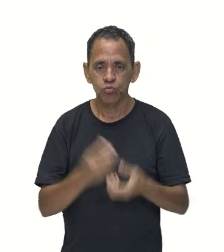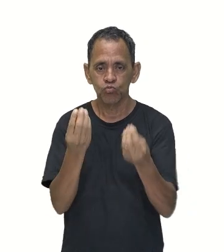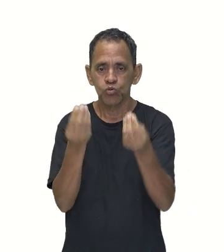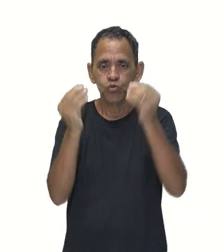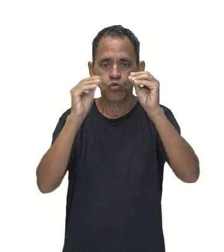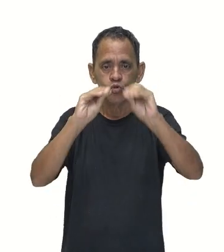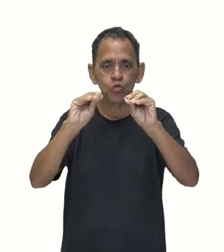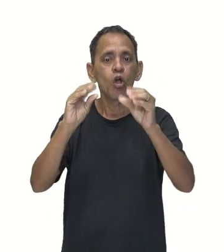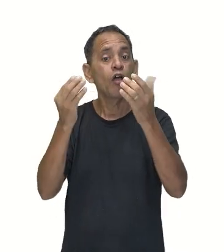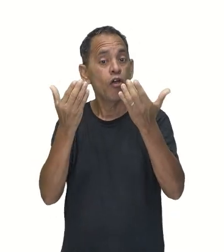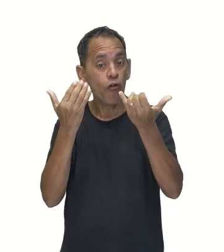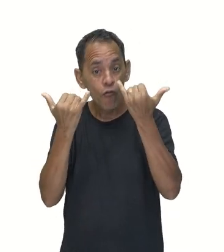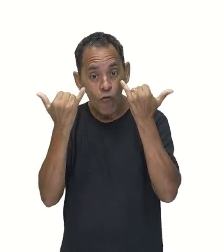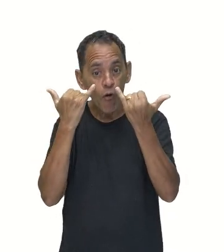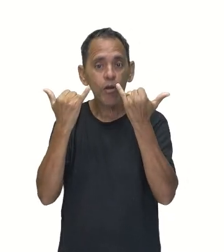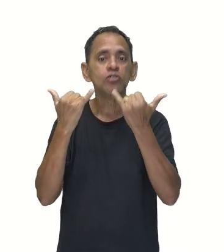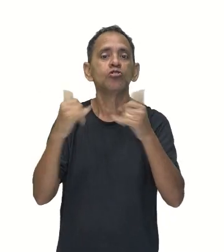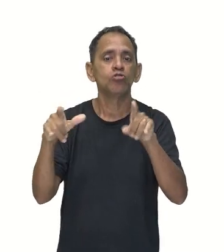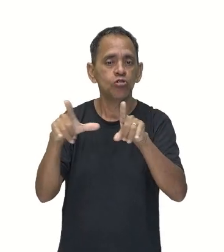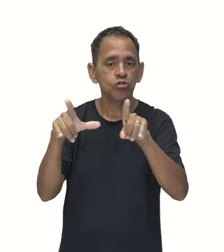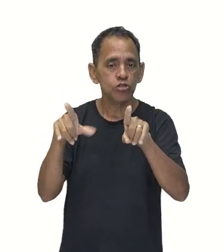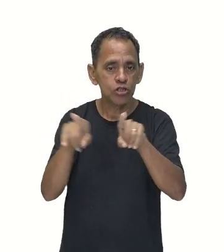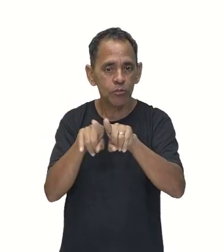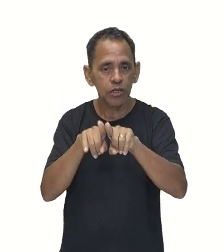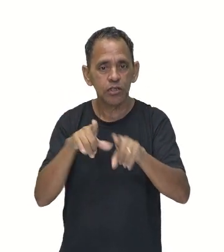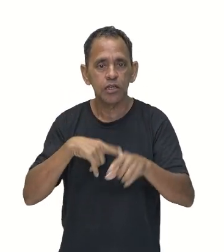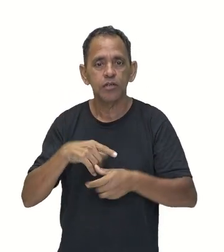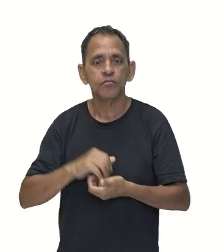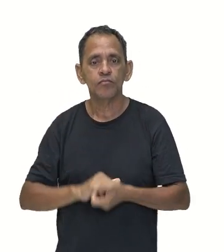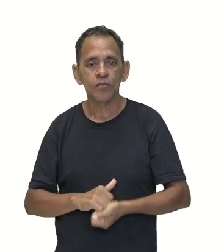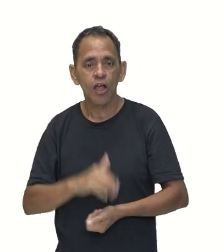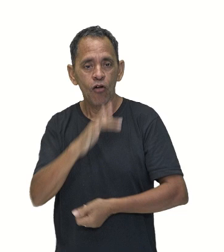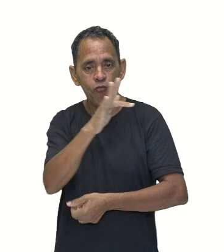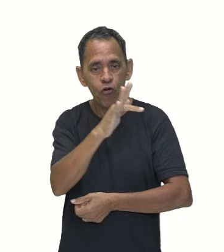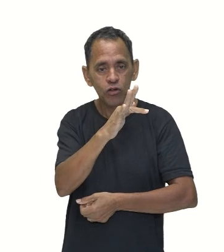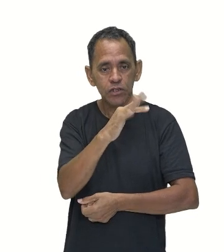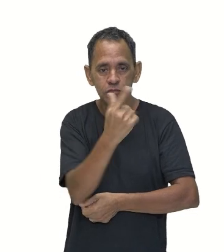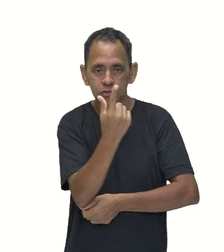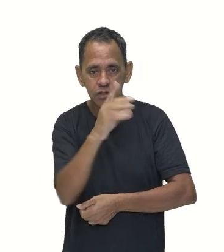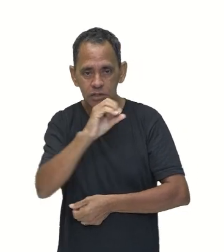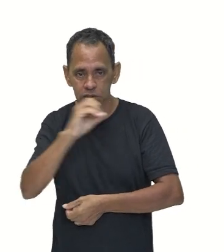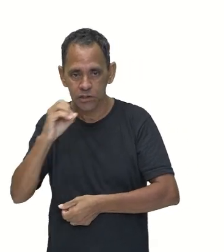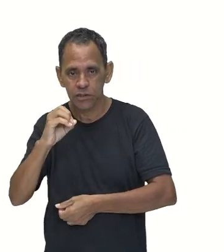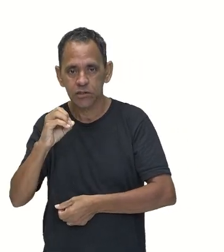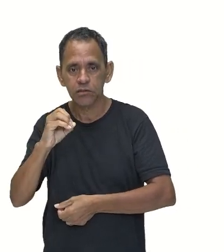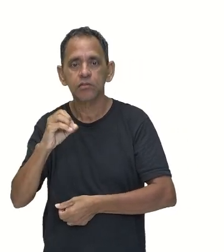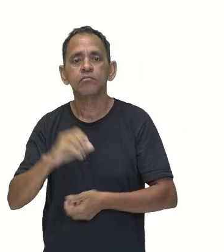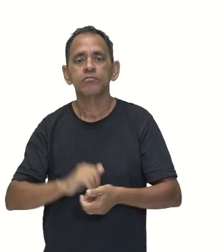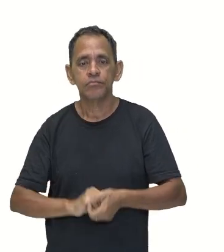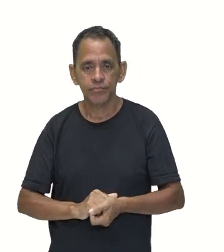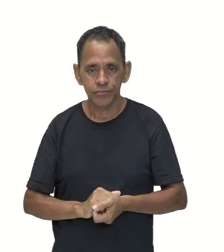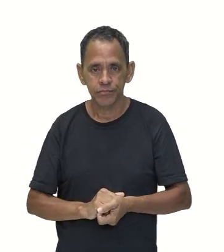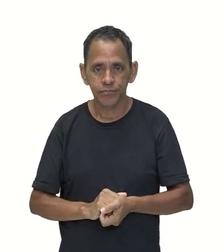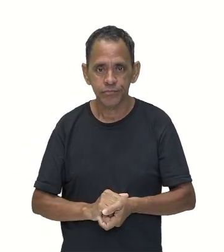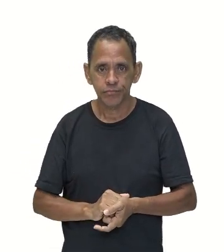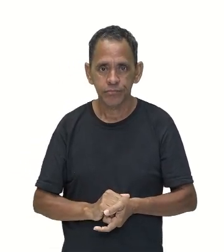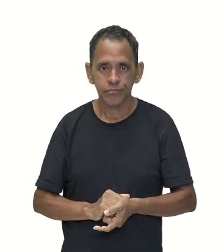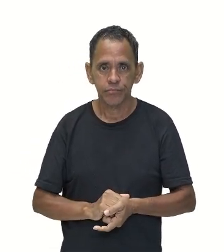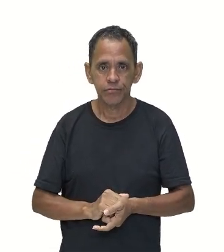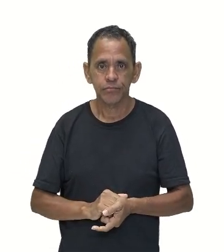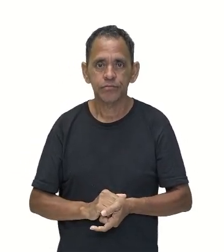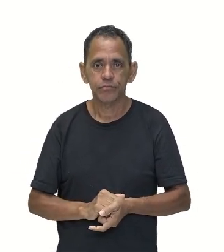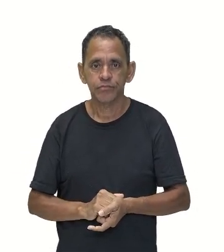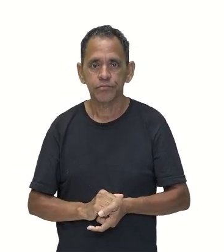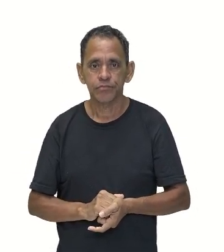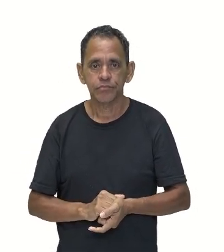100, o deslocamento vale 20 e o θ vale 60. Então, na expressão, nós